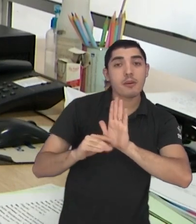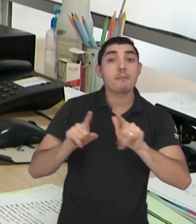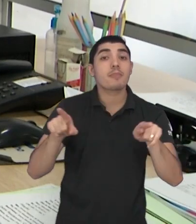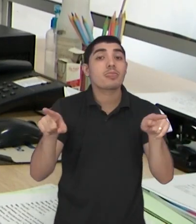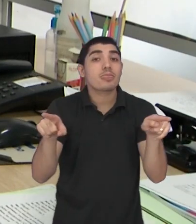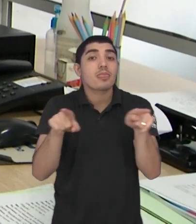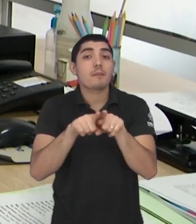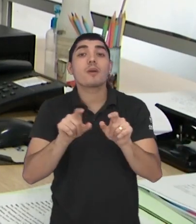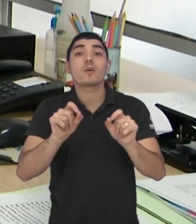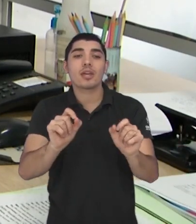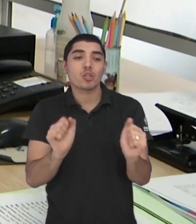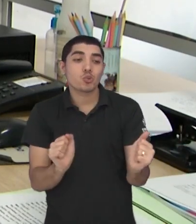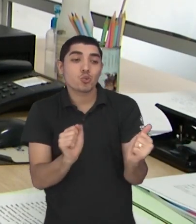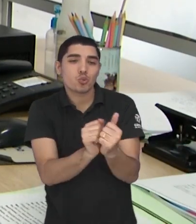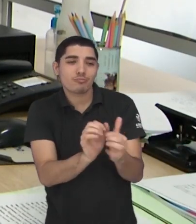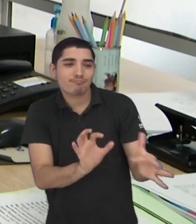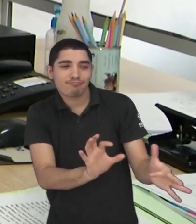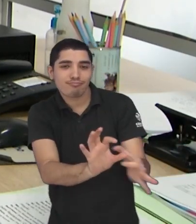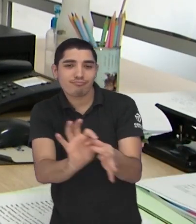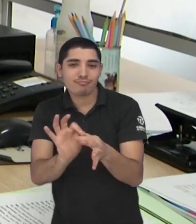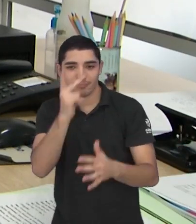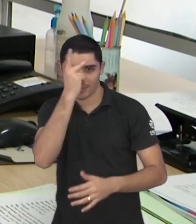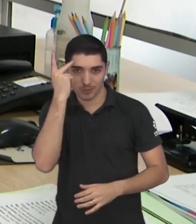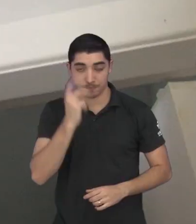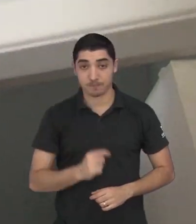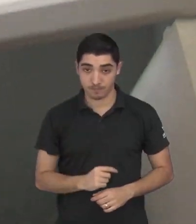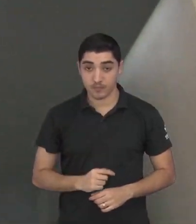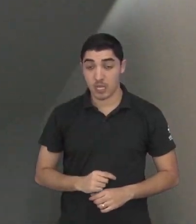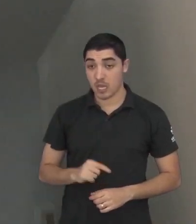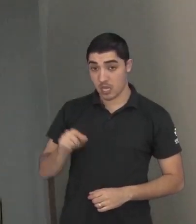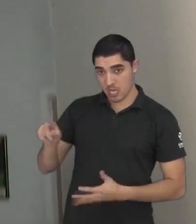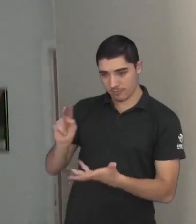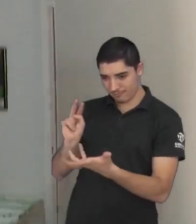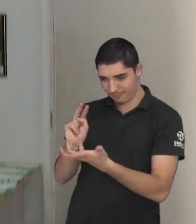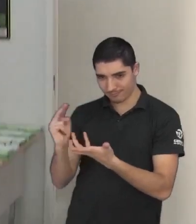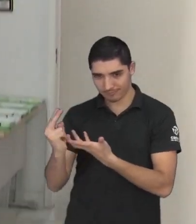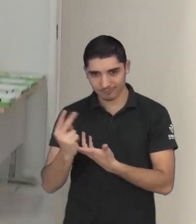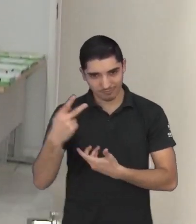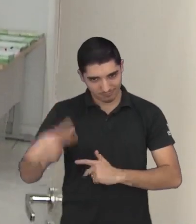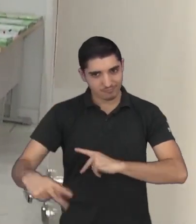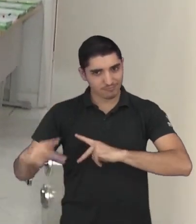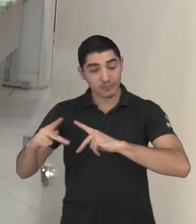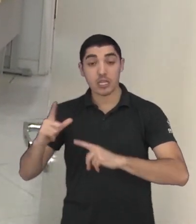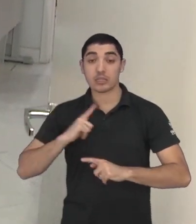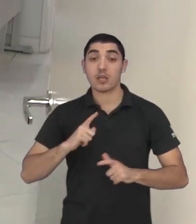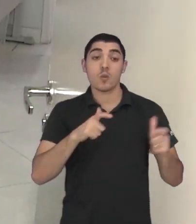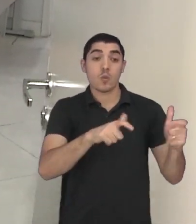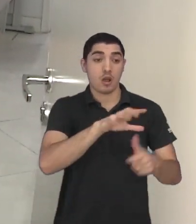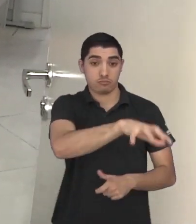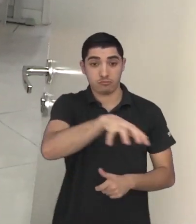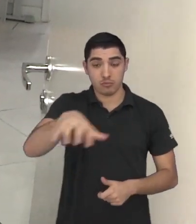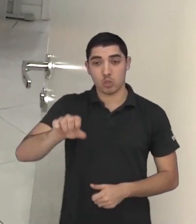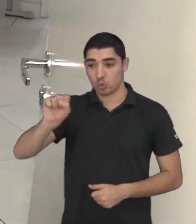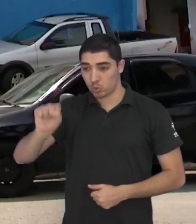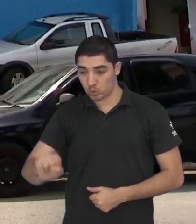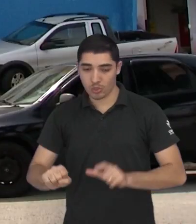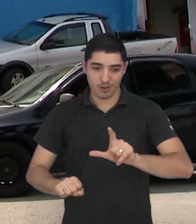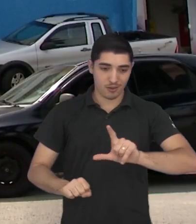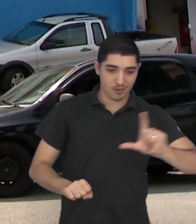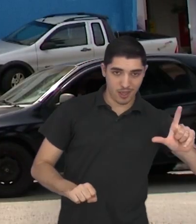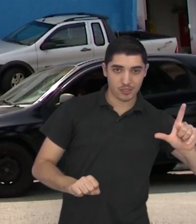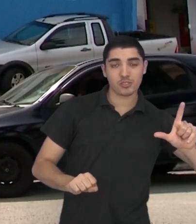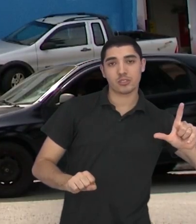mas eu paguei com a minha língua, né? E falo pra você, nunca mais eu quero passar por isso. E meu recado é, gente,